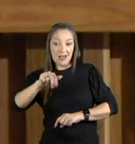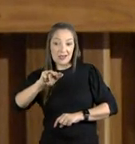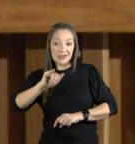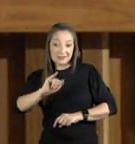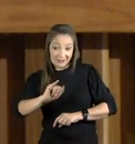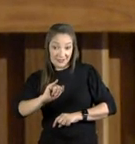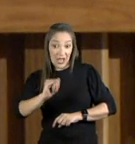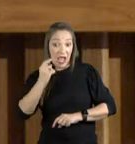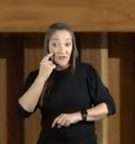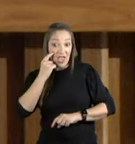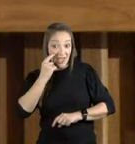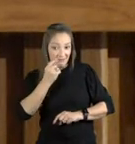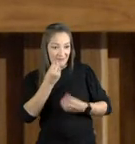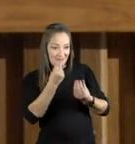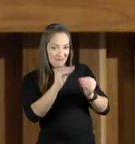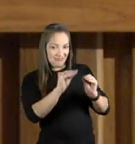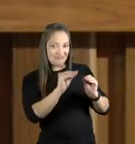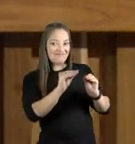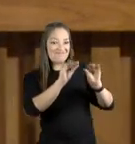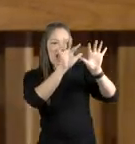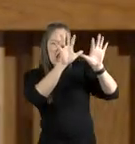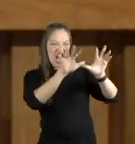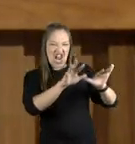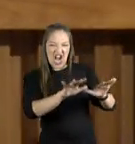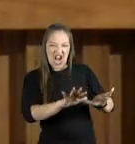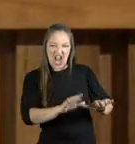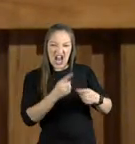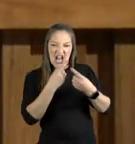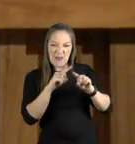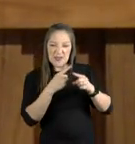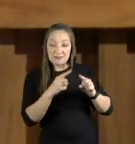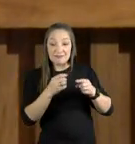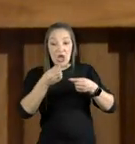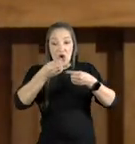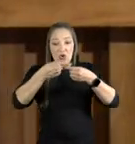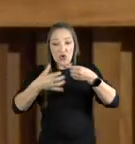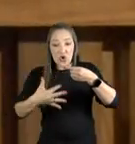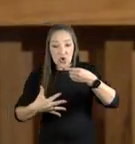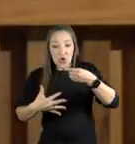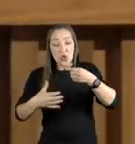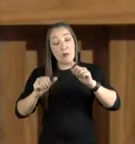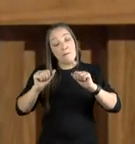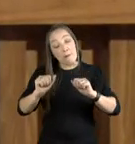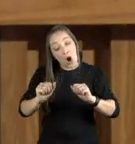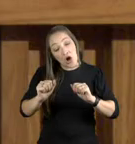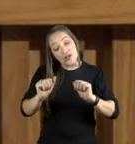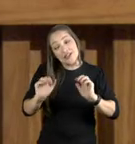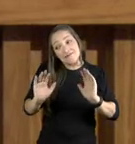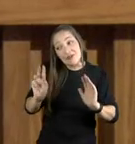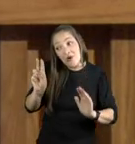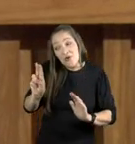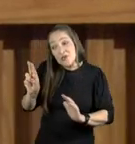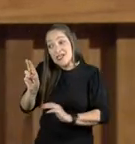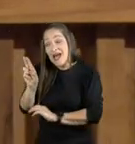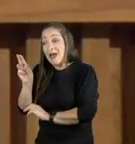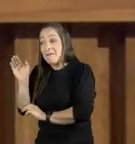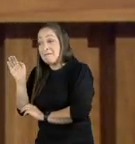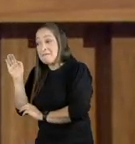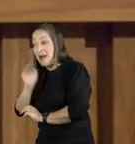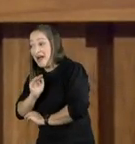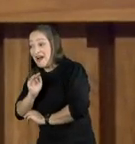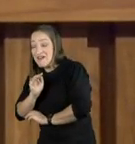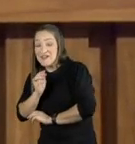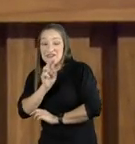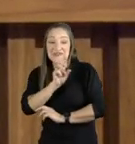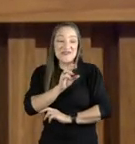Google ele pode ser uma arma tanto para o mal quanto para o bem. A gente vai ter que saber utilizar e